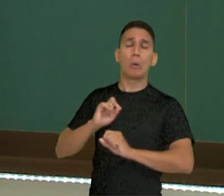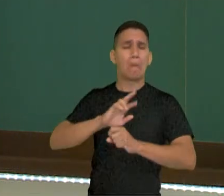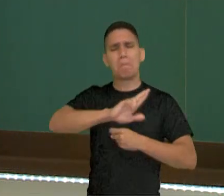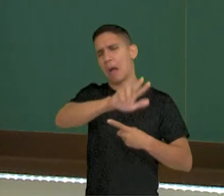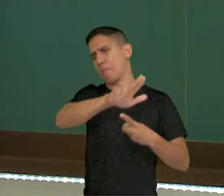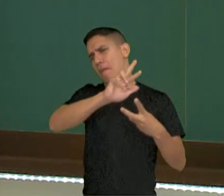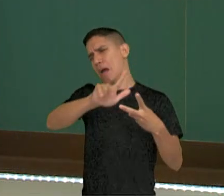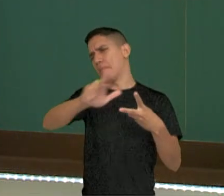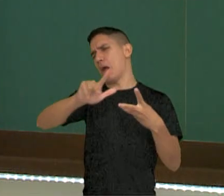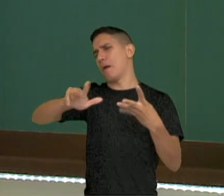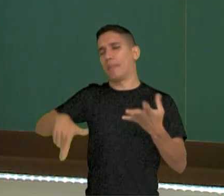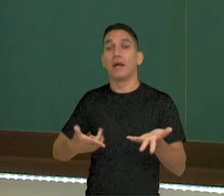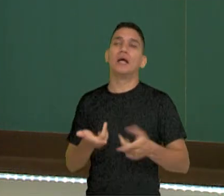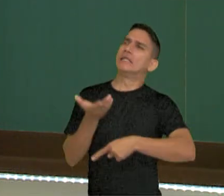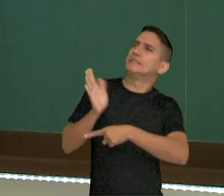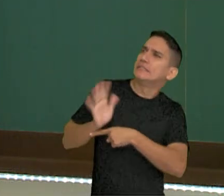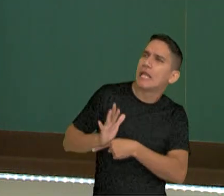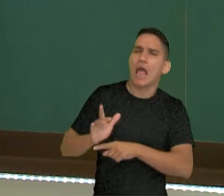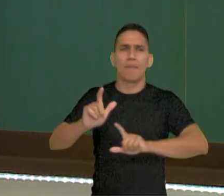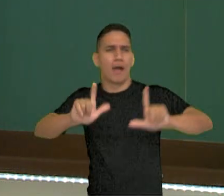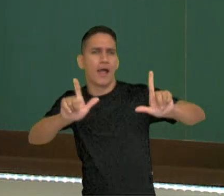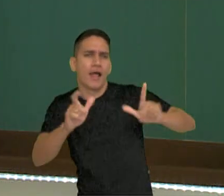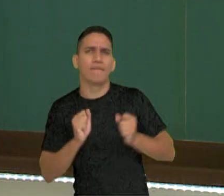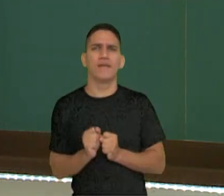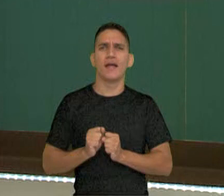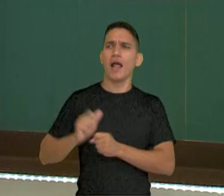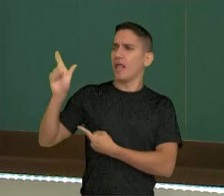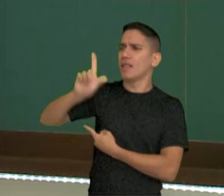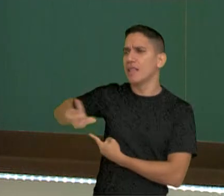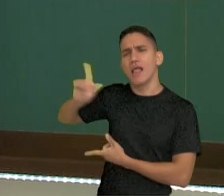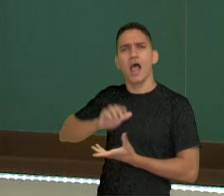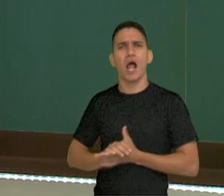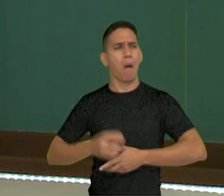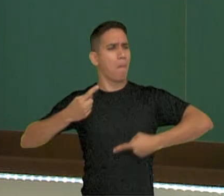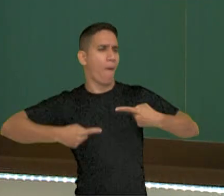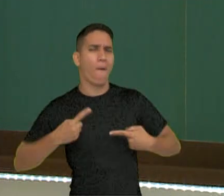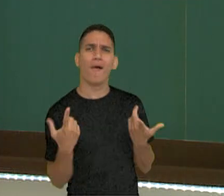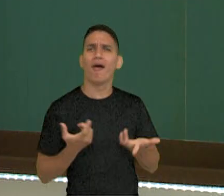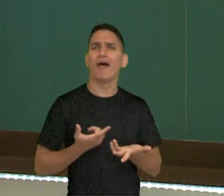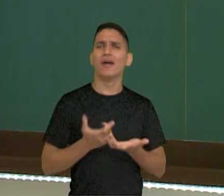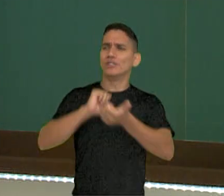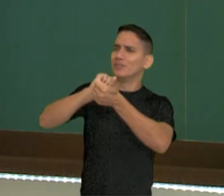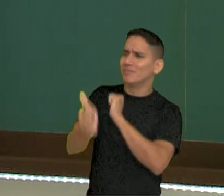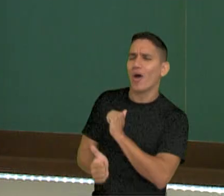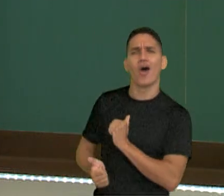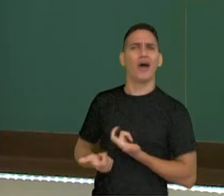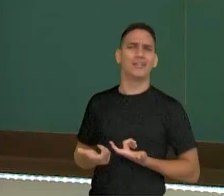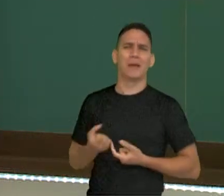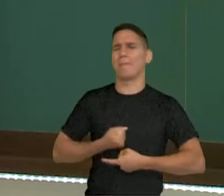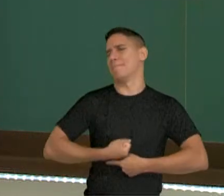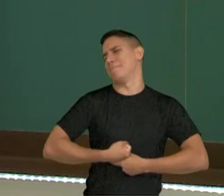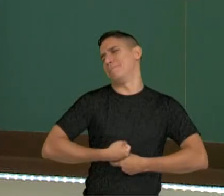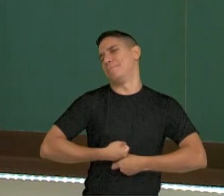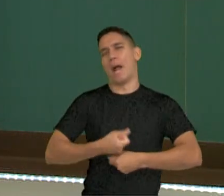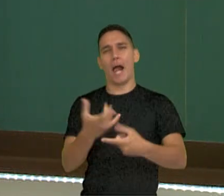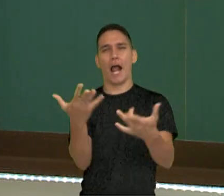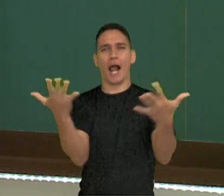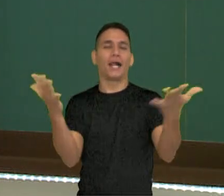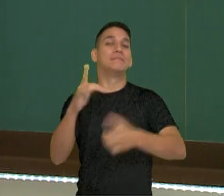Então, cinema, TV, literatura, política, esportes e muito